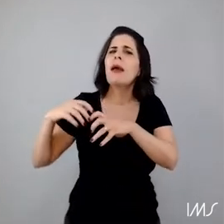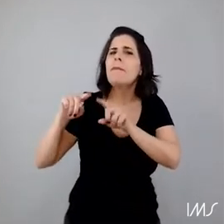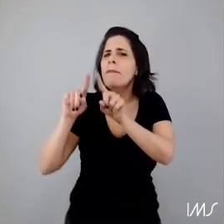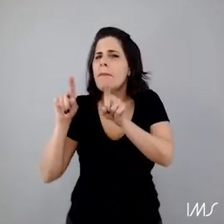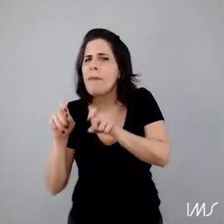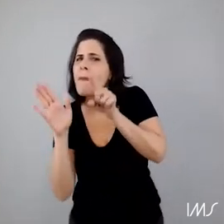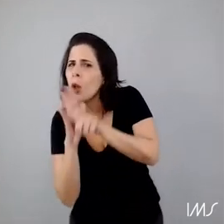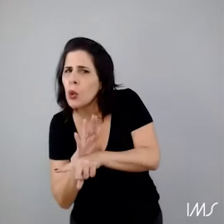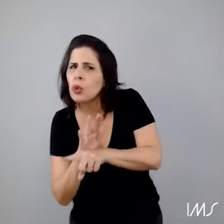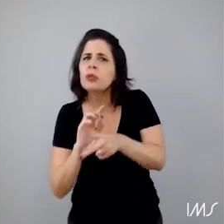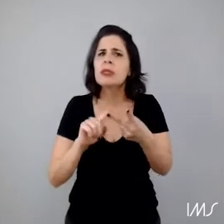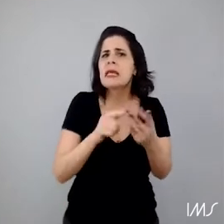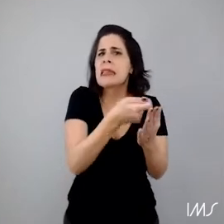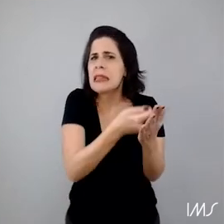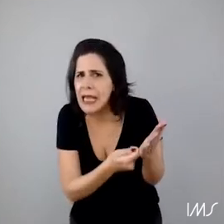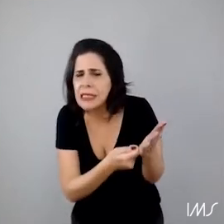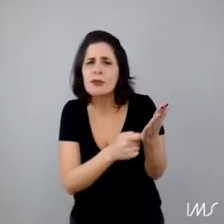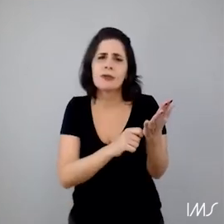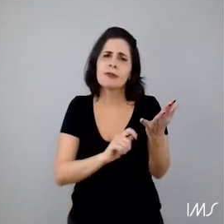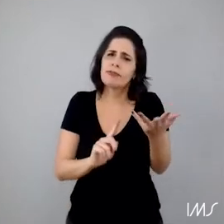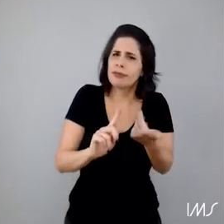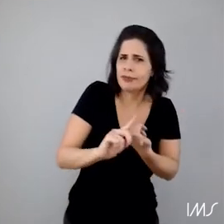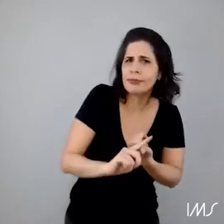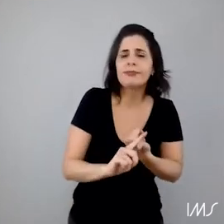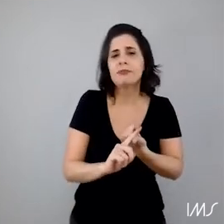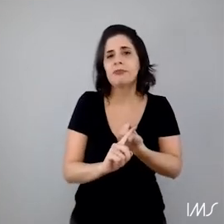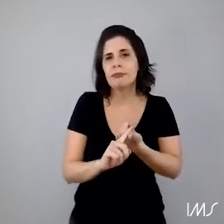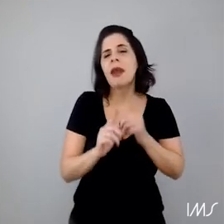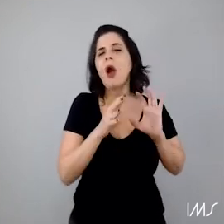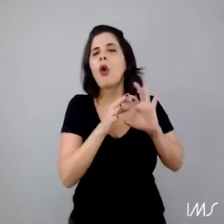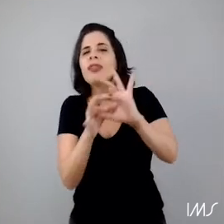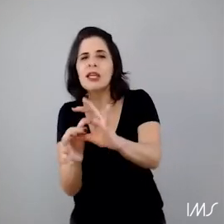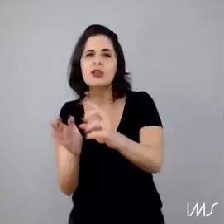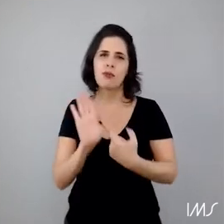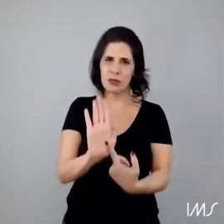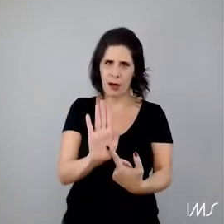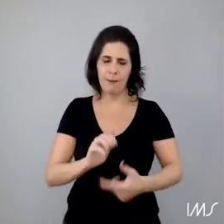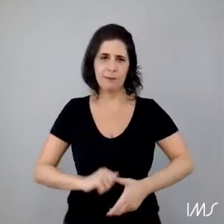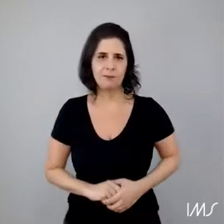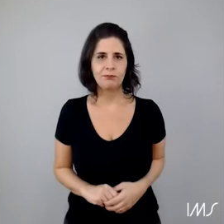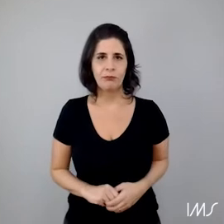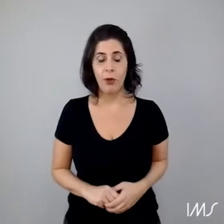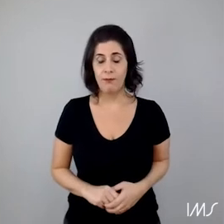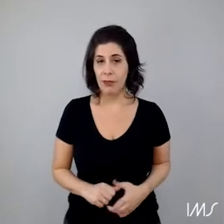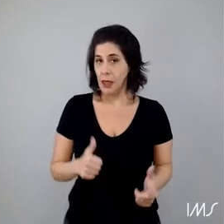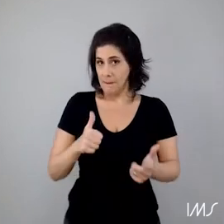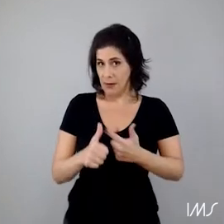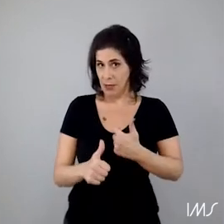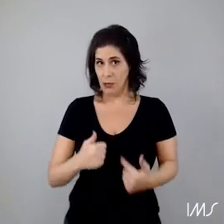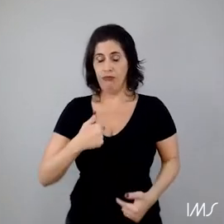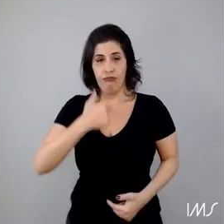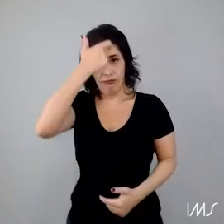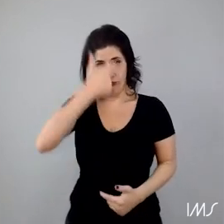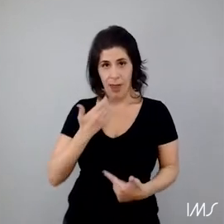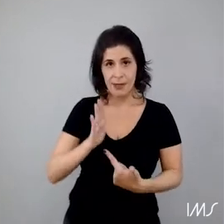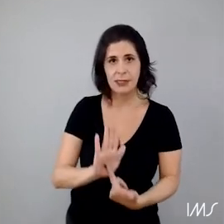texto apresentando o contexto do qual a mesa vai tratar. Mas, primeiramente, vou me apresentar. Eu vou me